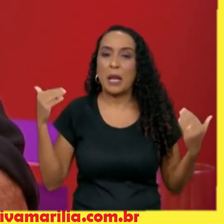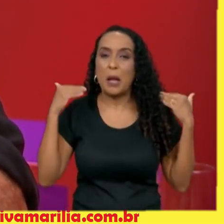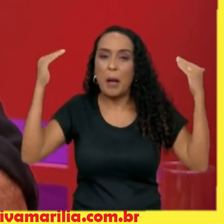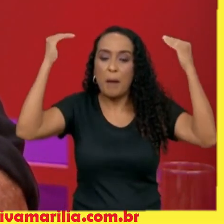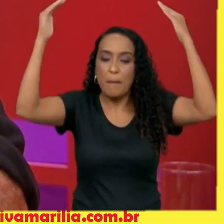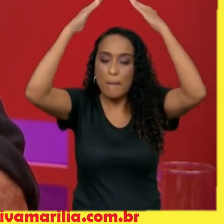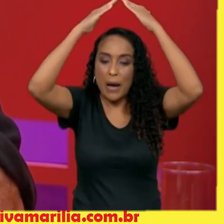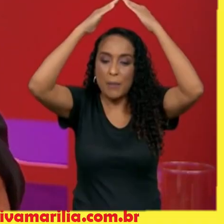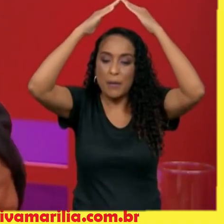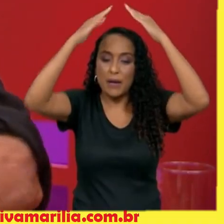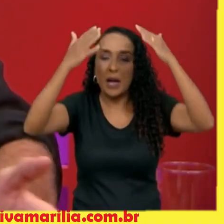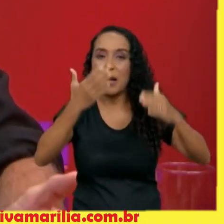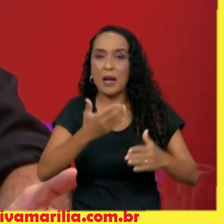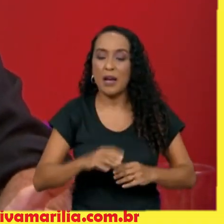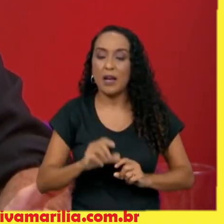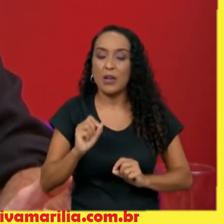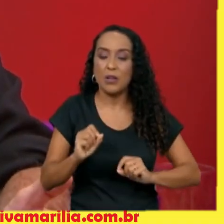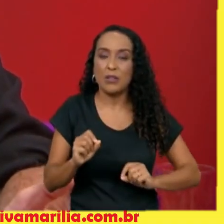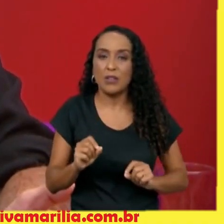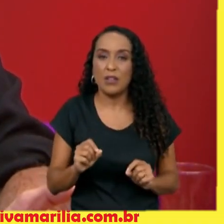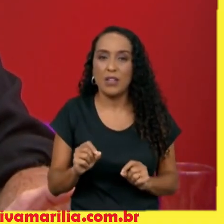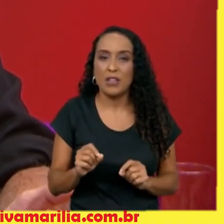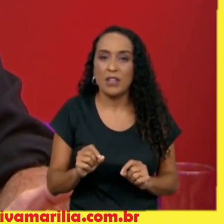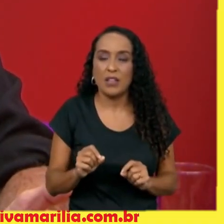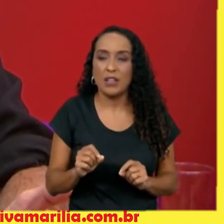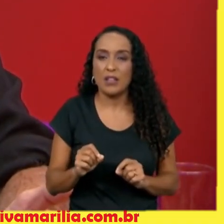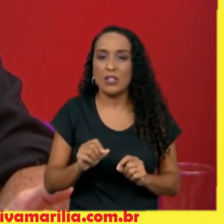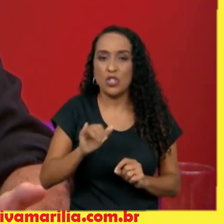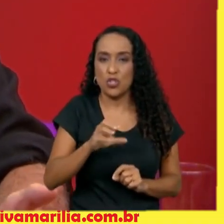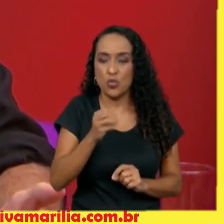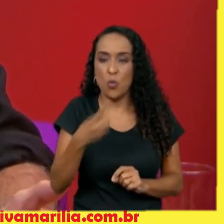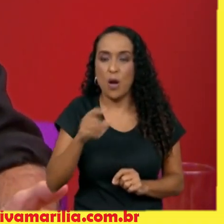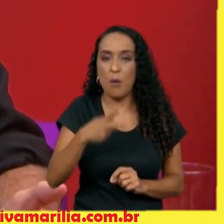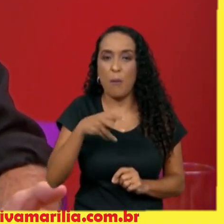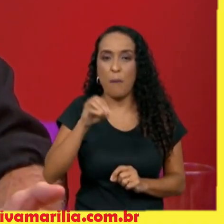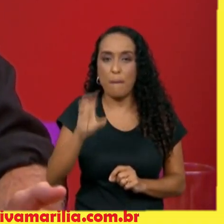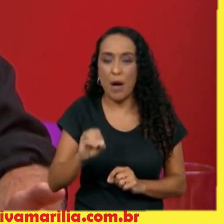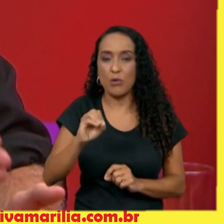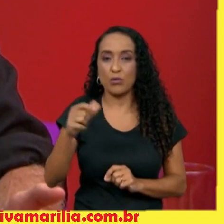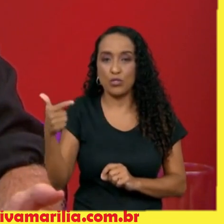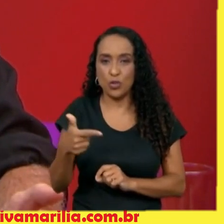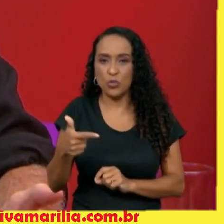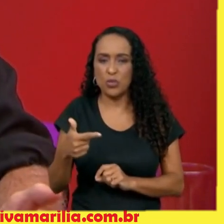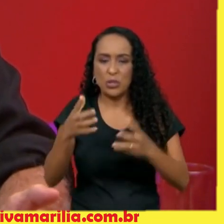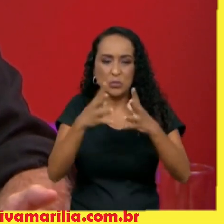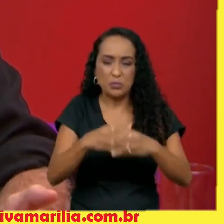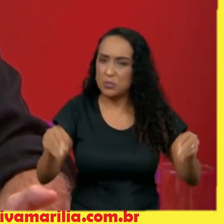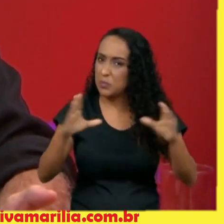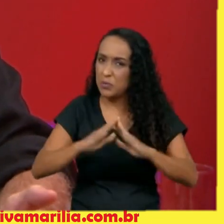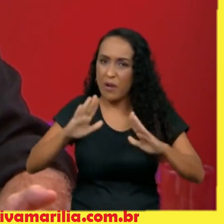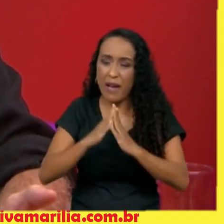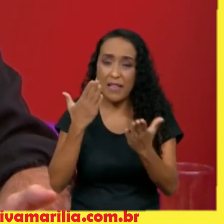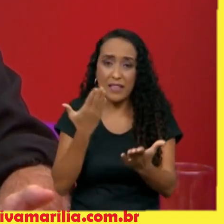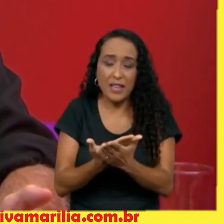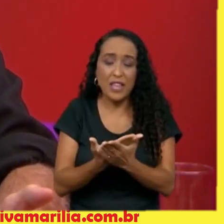João Paulo II, né? Destrói a teologia da libertação, de quebra, destrói a Igreja Católica na